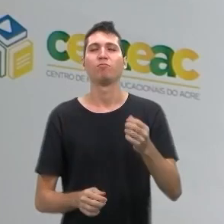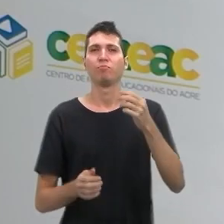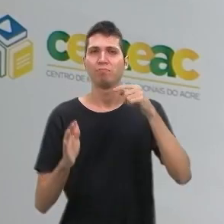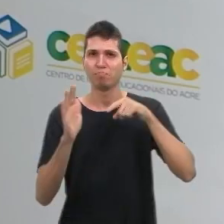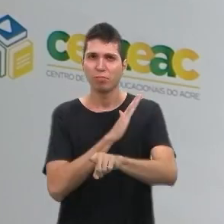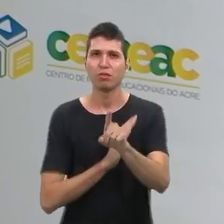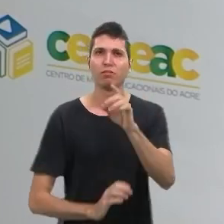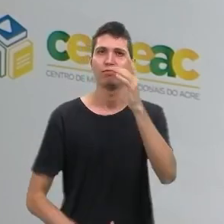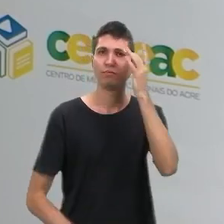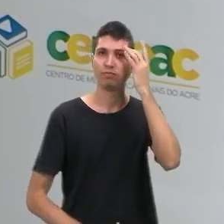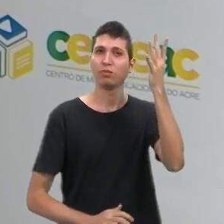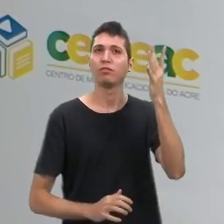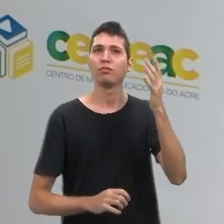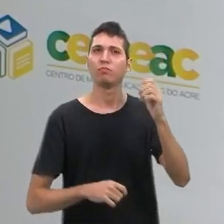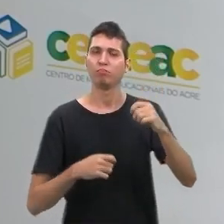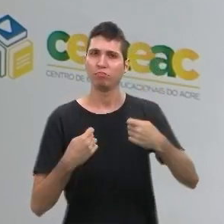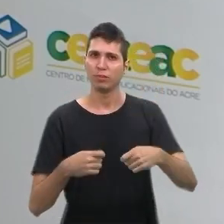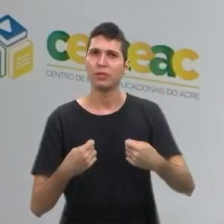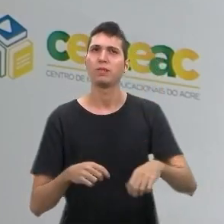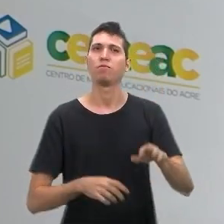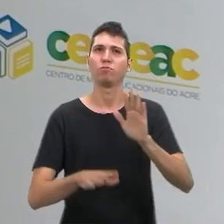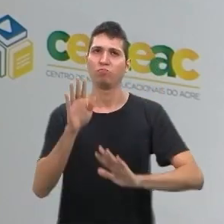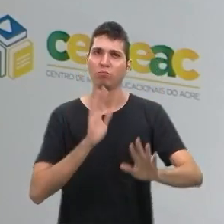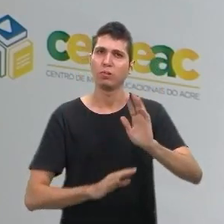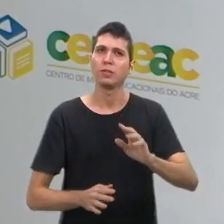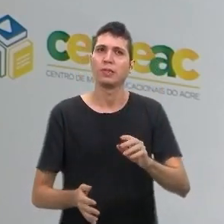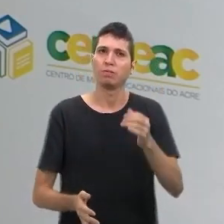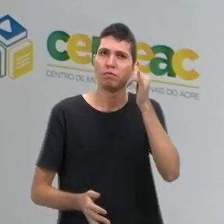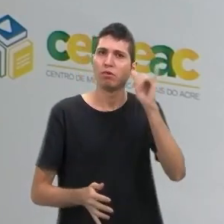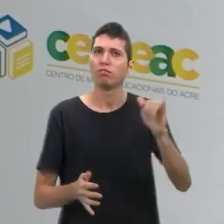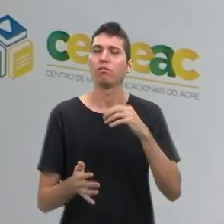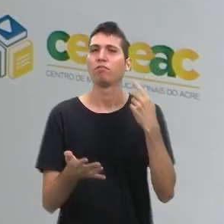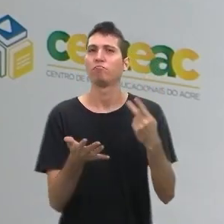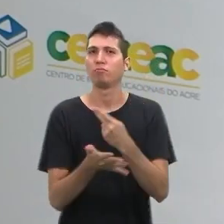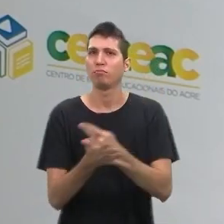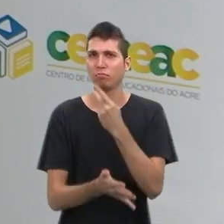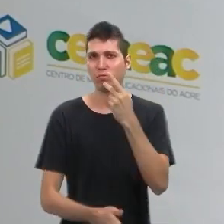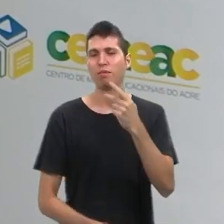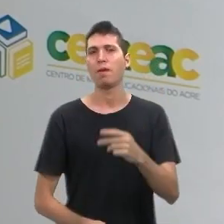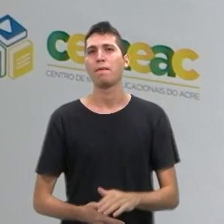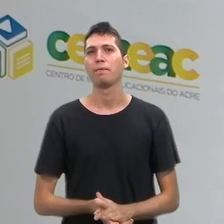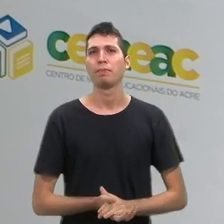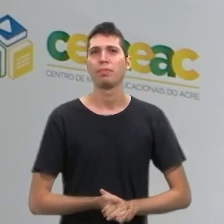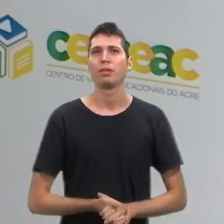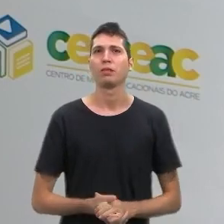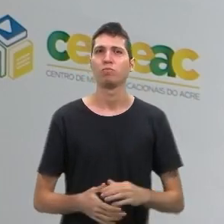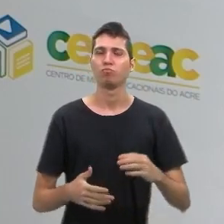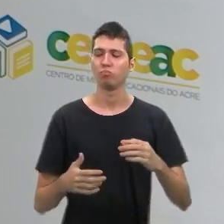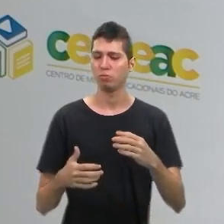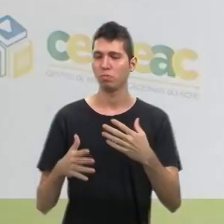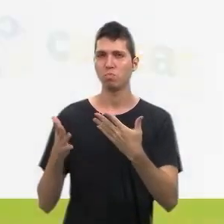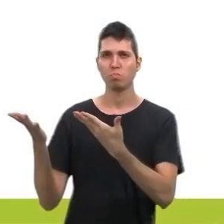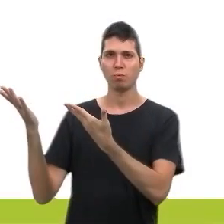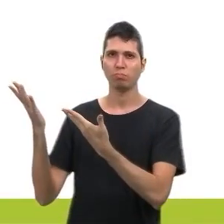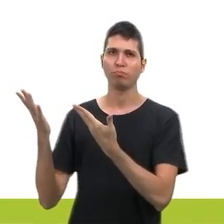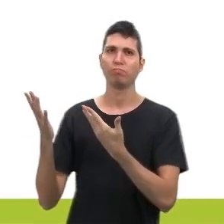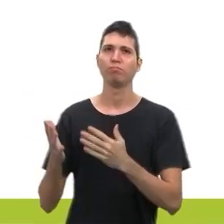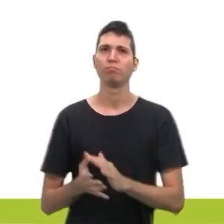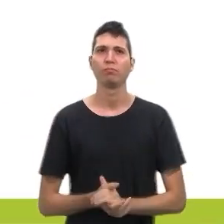que você tem que ter cuidado para não errar no Enem. Vamos primeiro aos conceitos de moda, média e mediana.